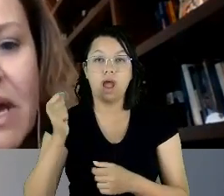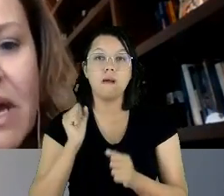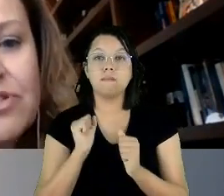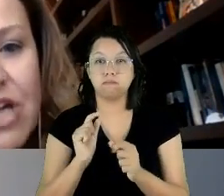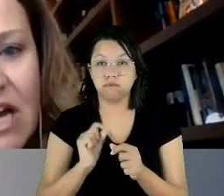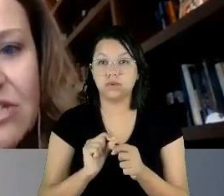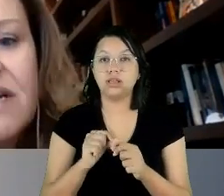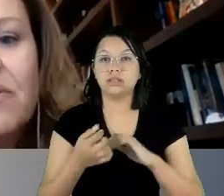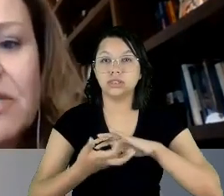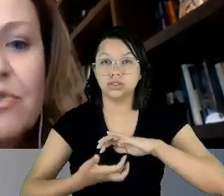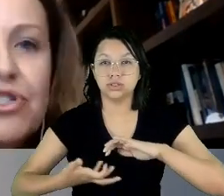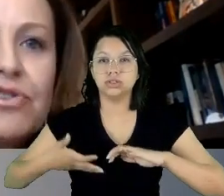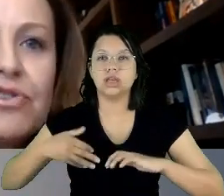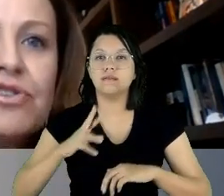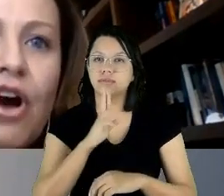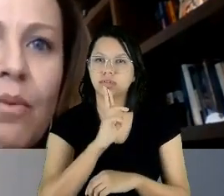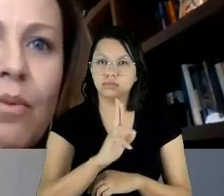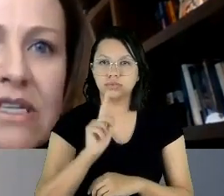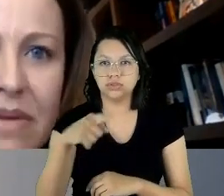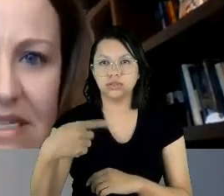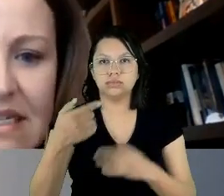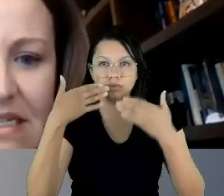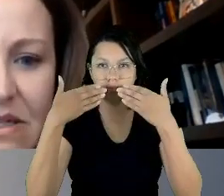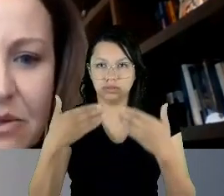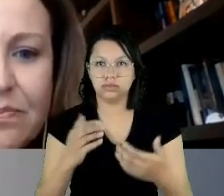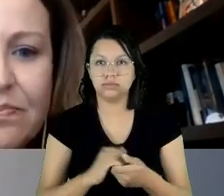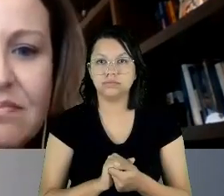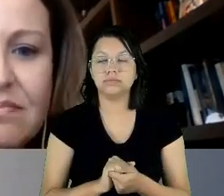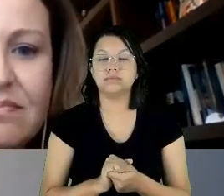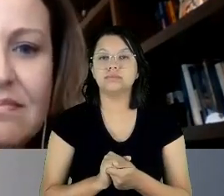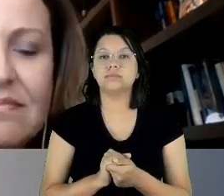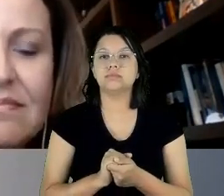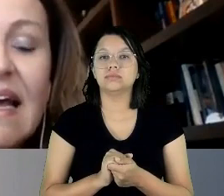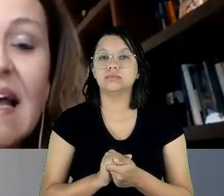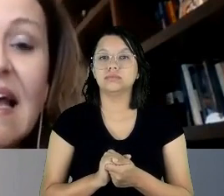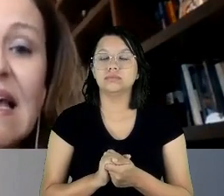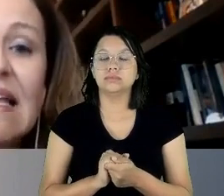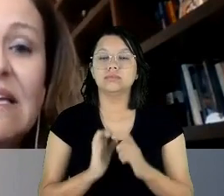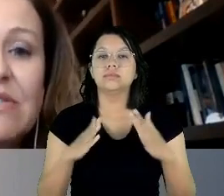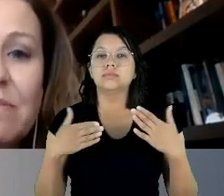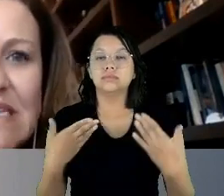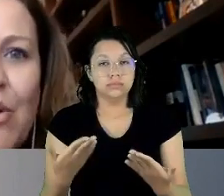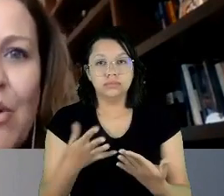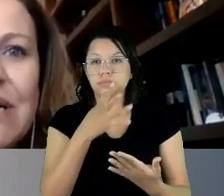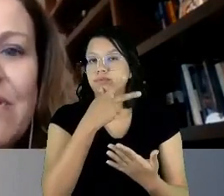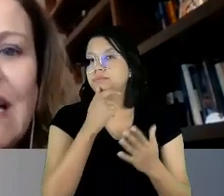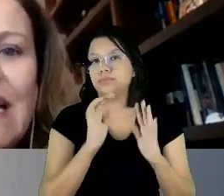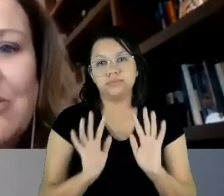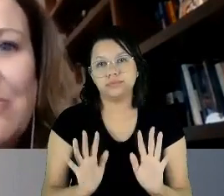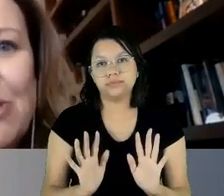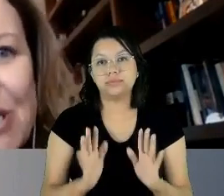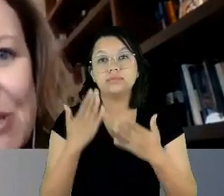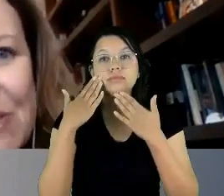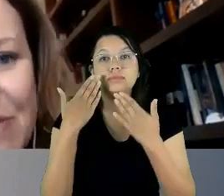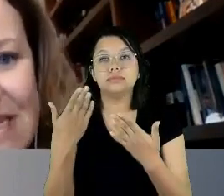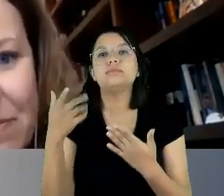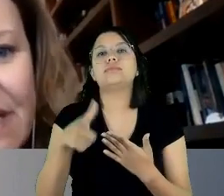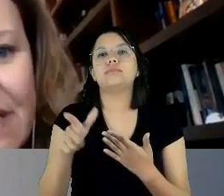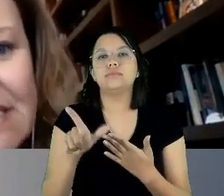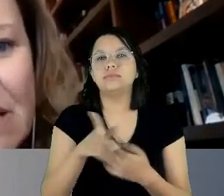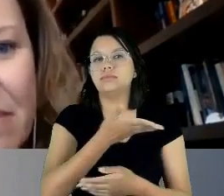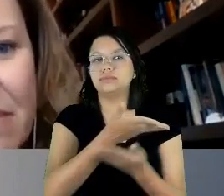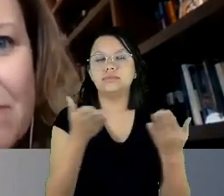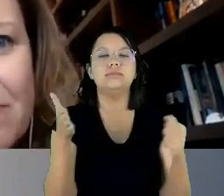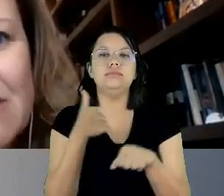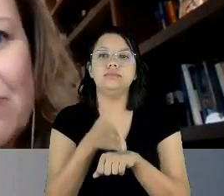por meio do chat. Serão respondidos logo após a apresentação. Então, sem mais delongas, eu agradeço muitíssimo aos